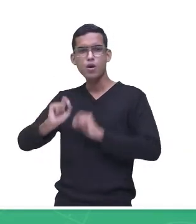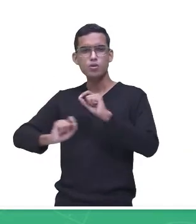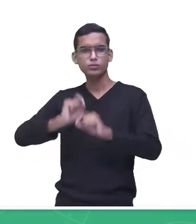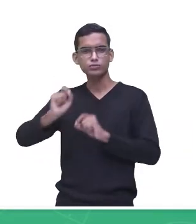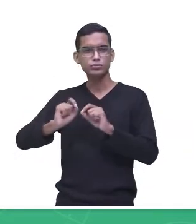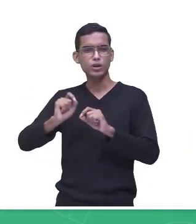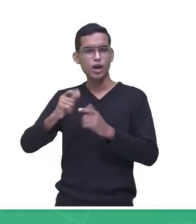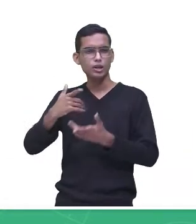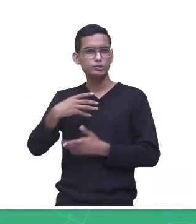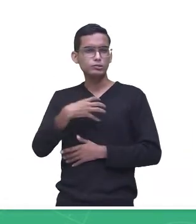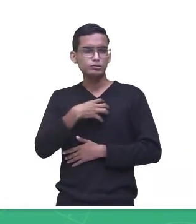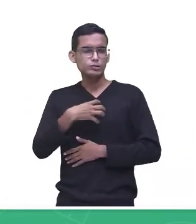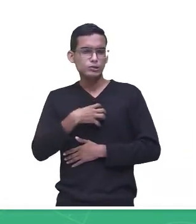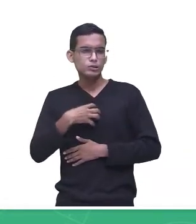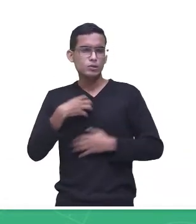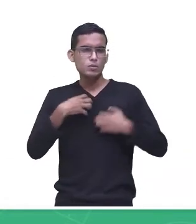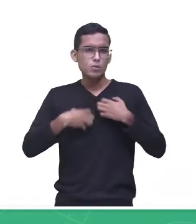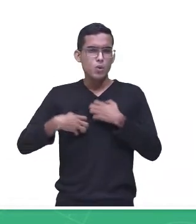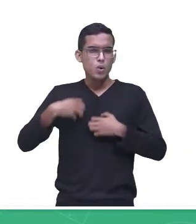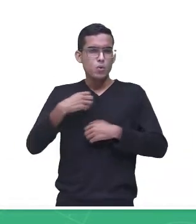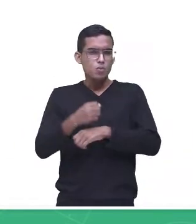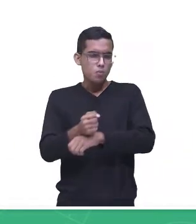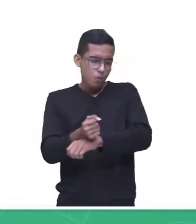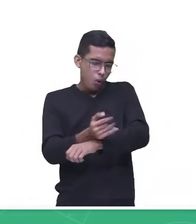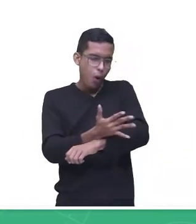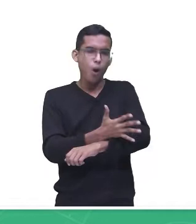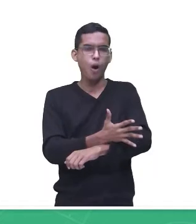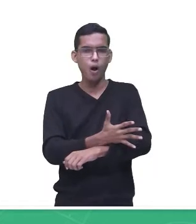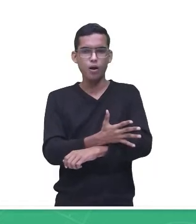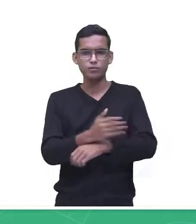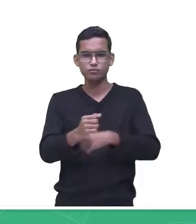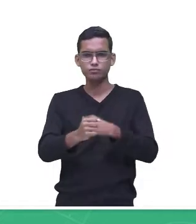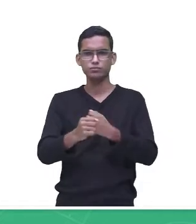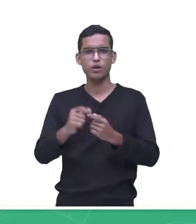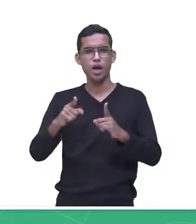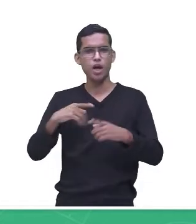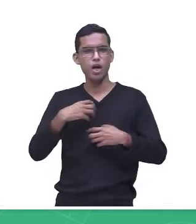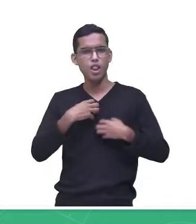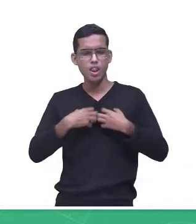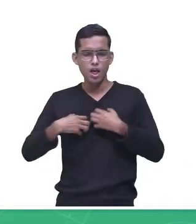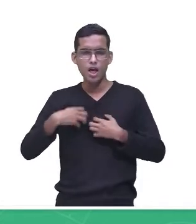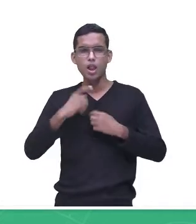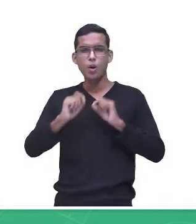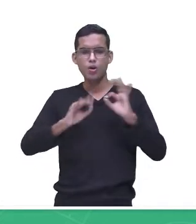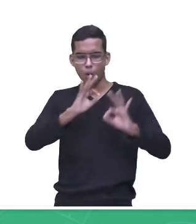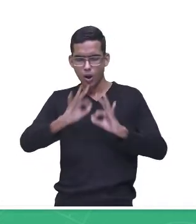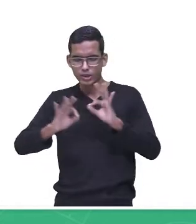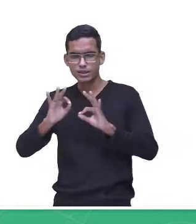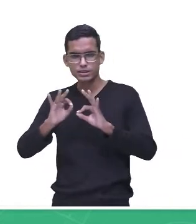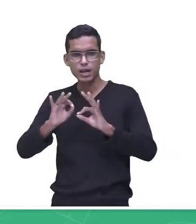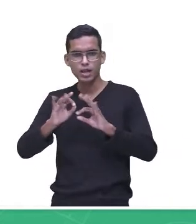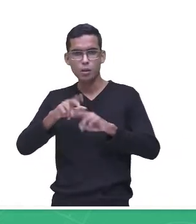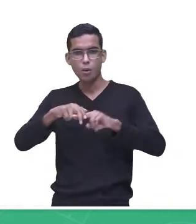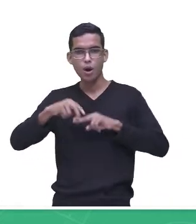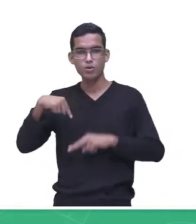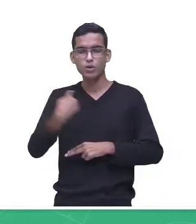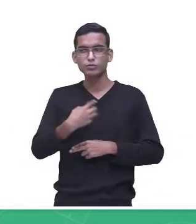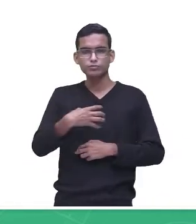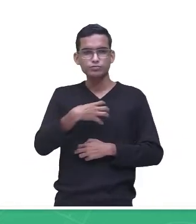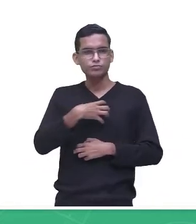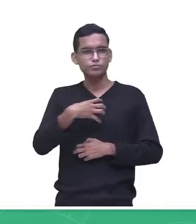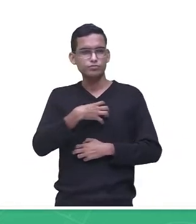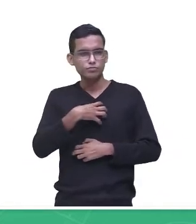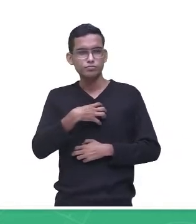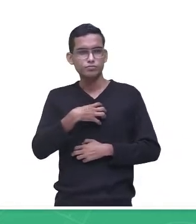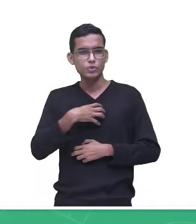sensível. Ou seja, ela é informada para nós pelos nossos sentidos. Portanto, ela vai o quê?